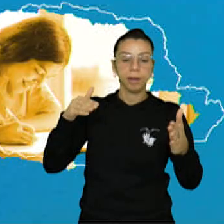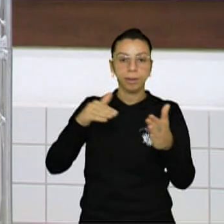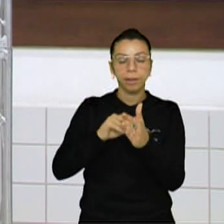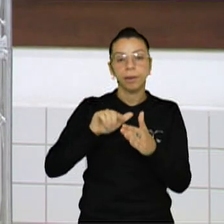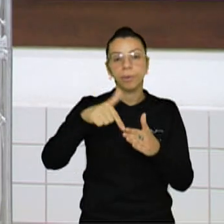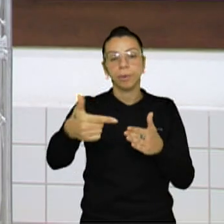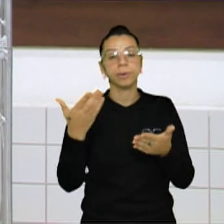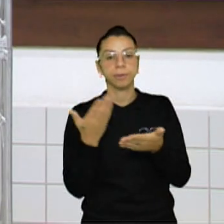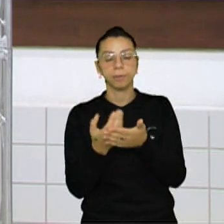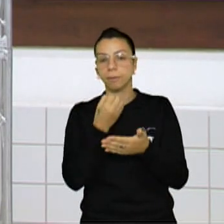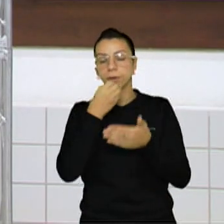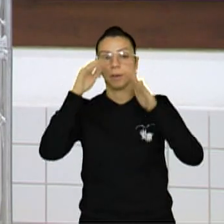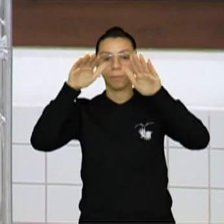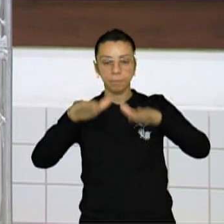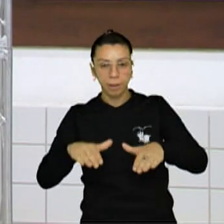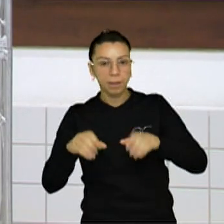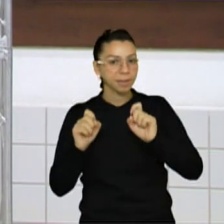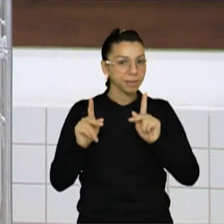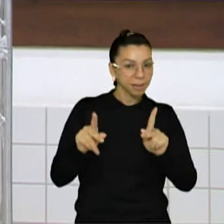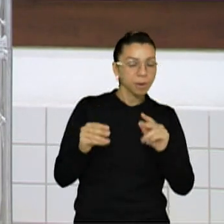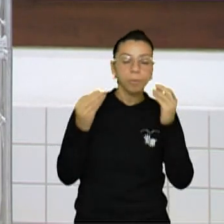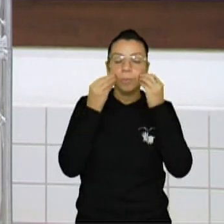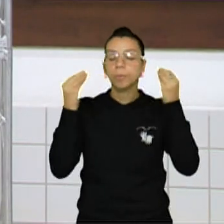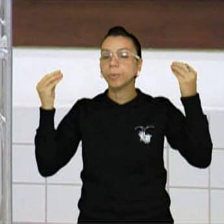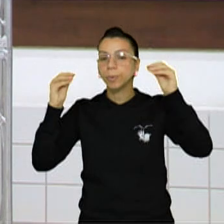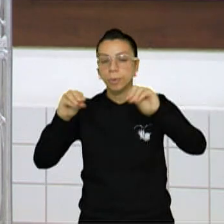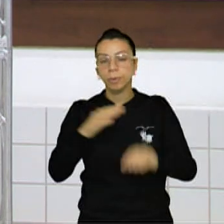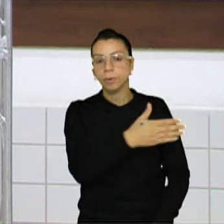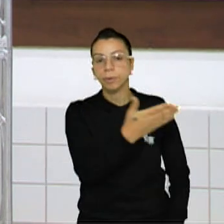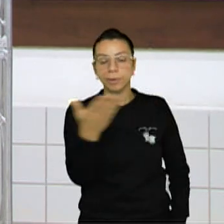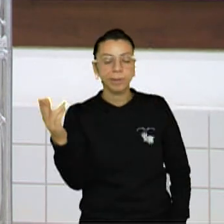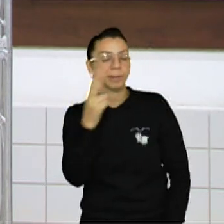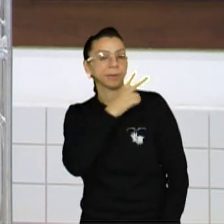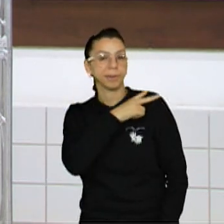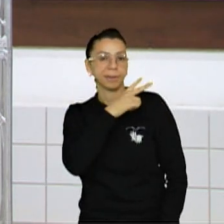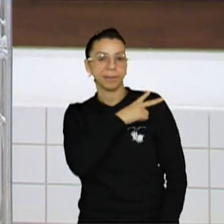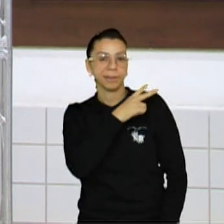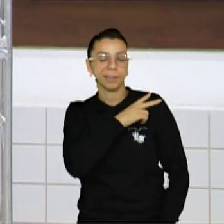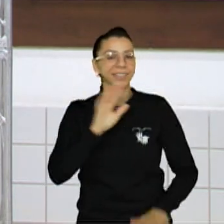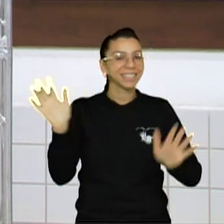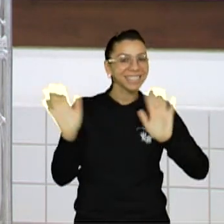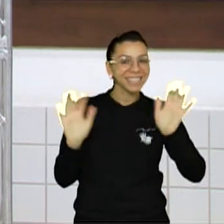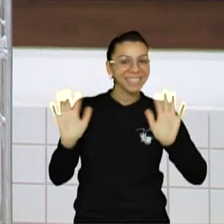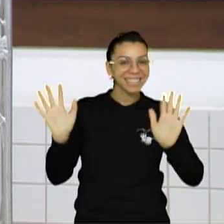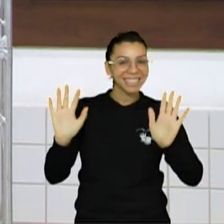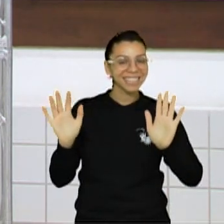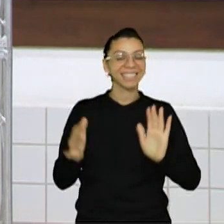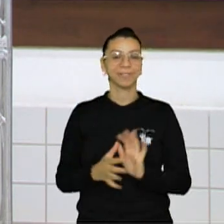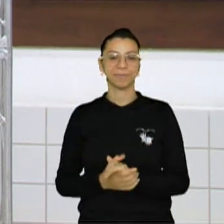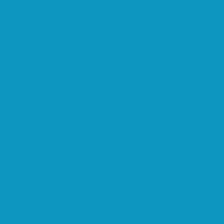aula, e fiquem bem. Certo? Um beijão a todos, segundo ano, até a próxima!